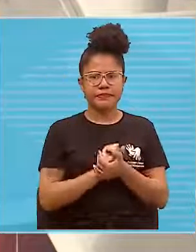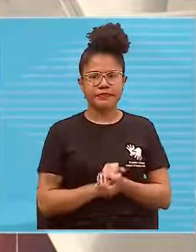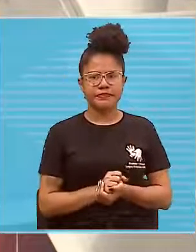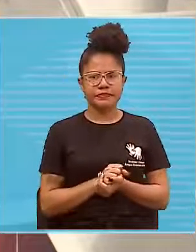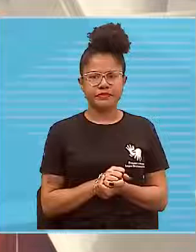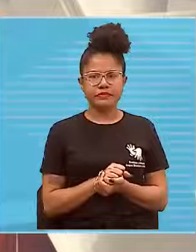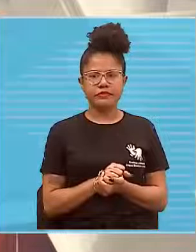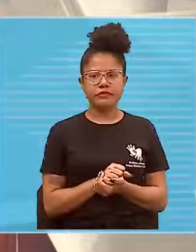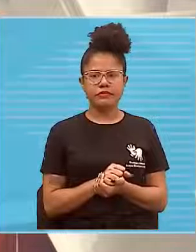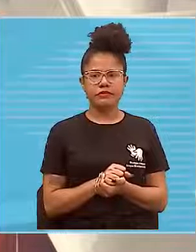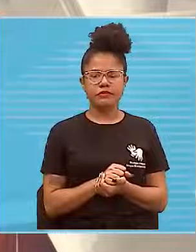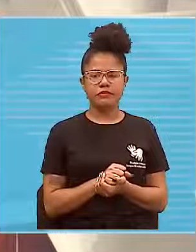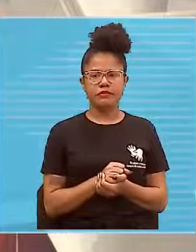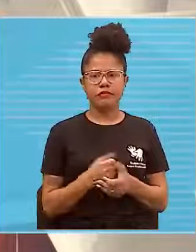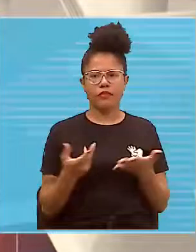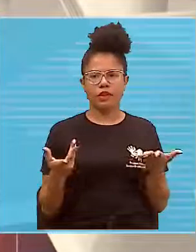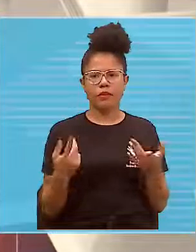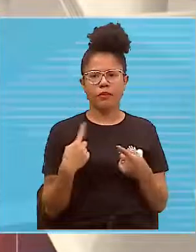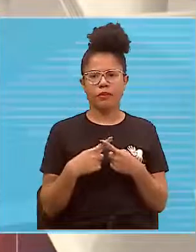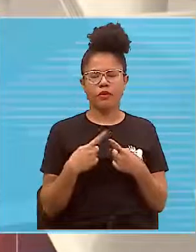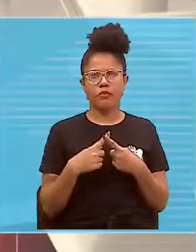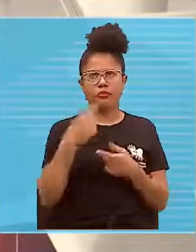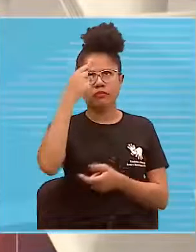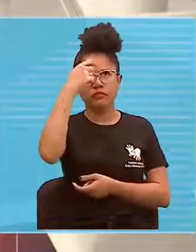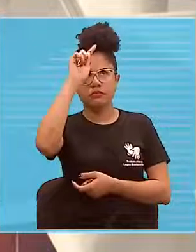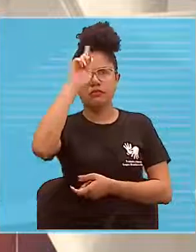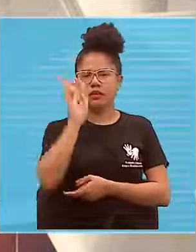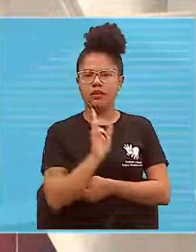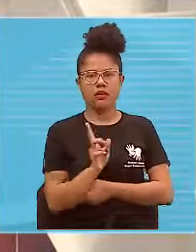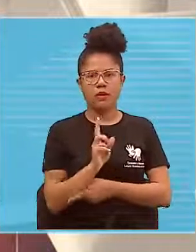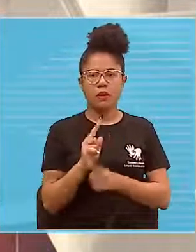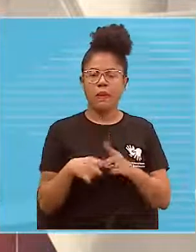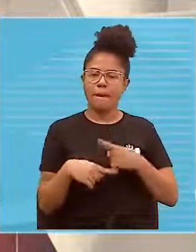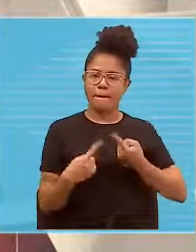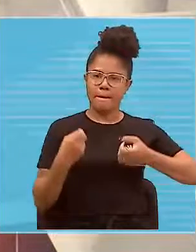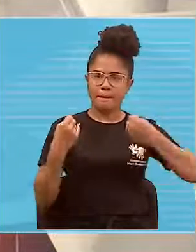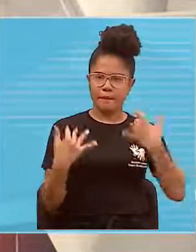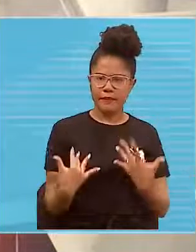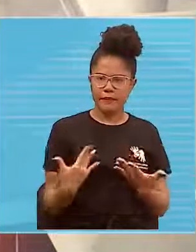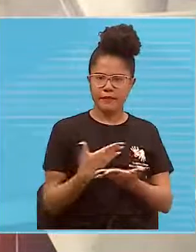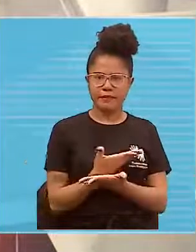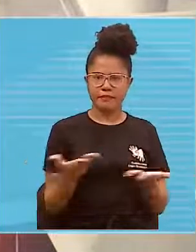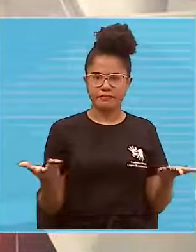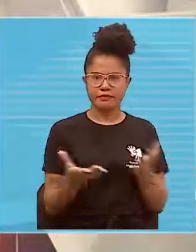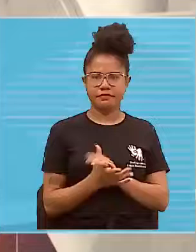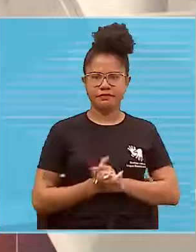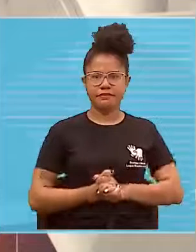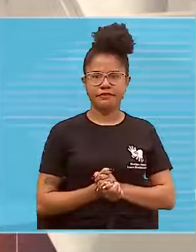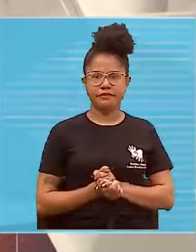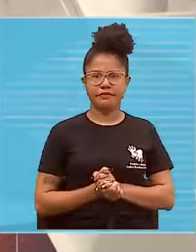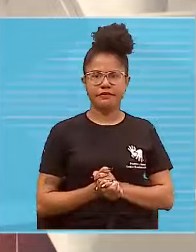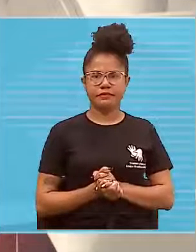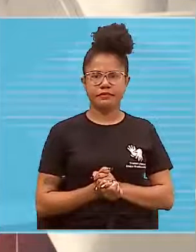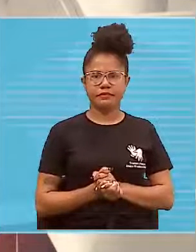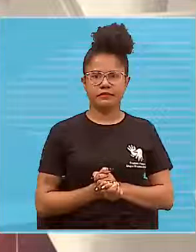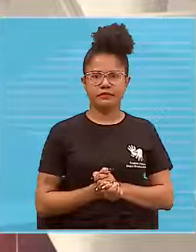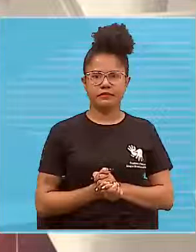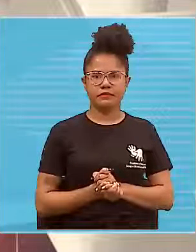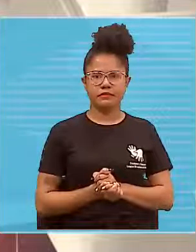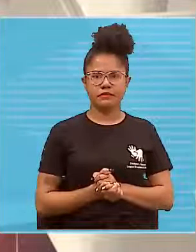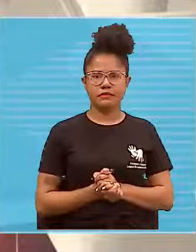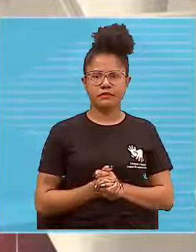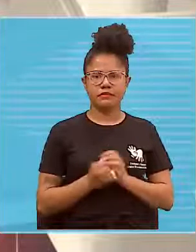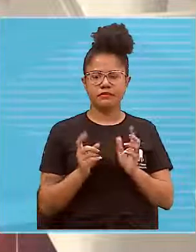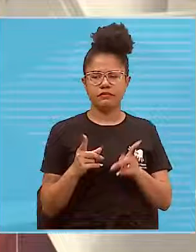Não é a bola de cristal que eu tenho aqui, não. Garanto para vocês. Eu acredito que vai cair umas